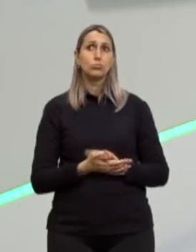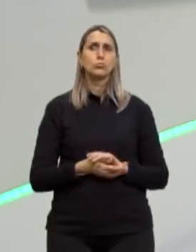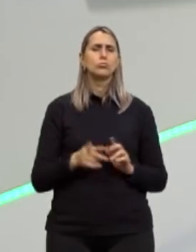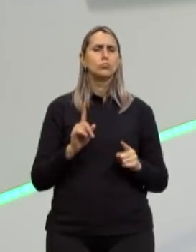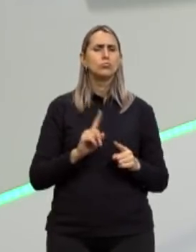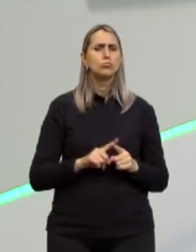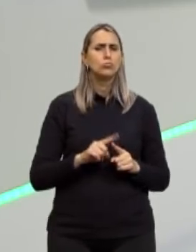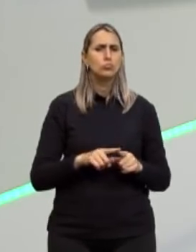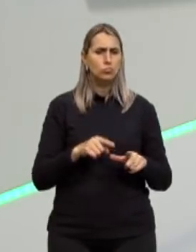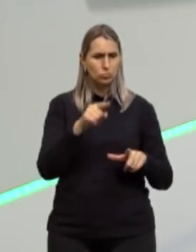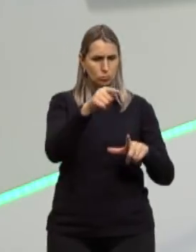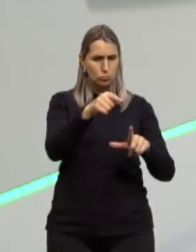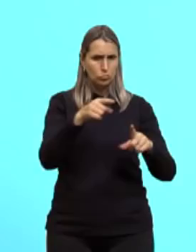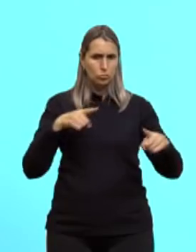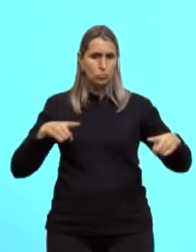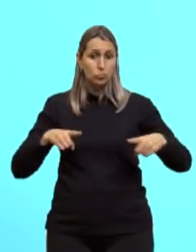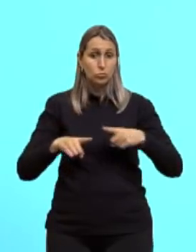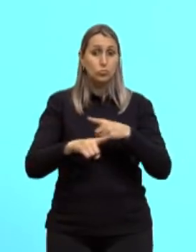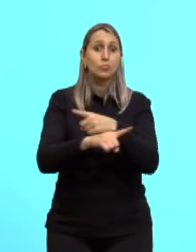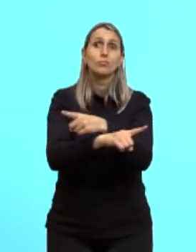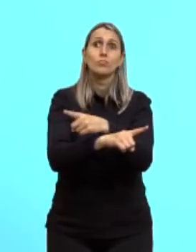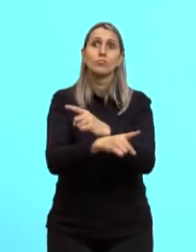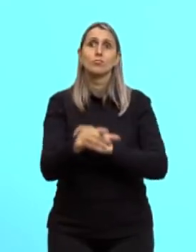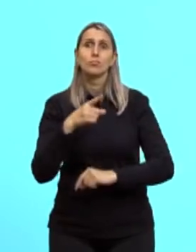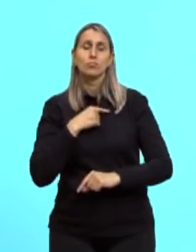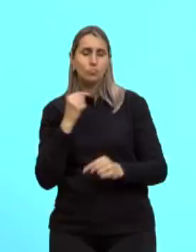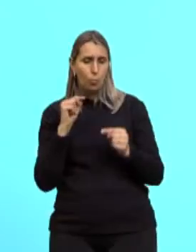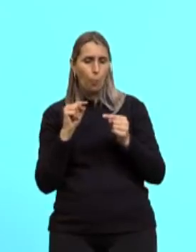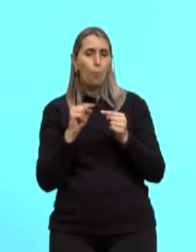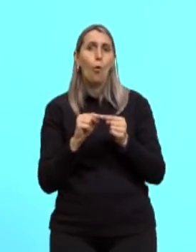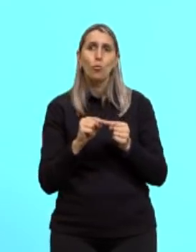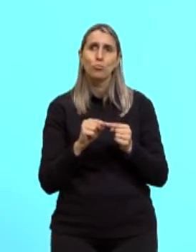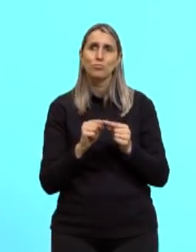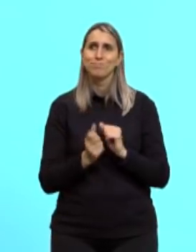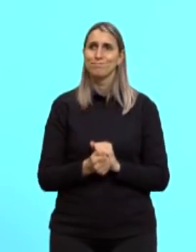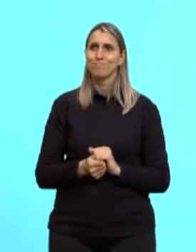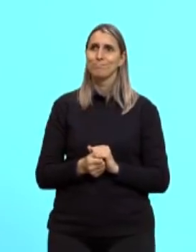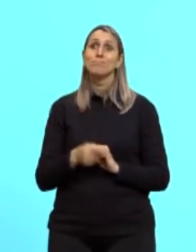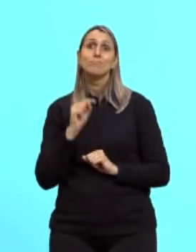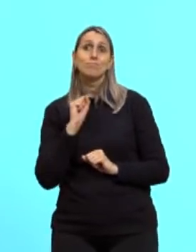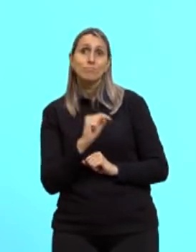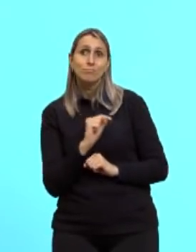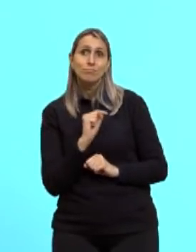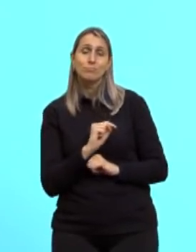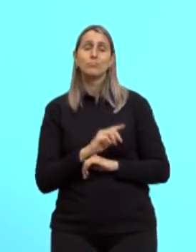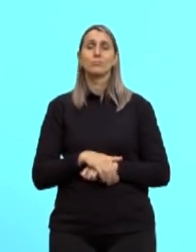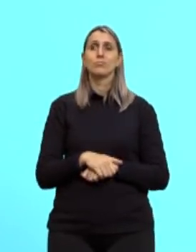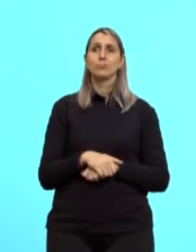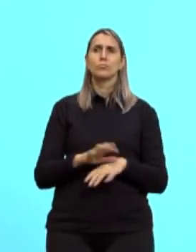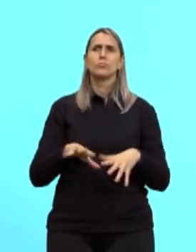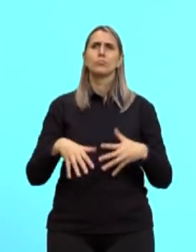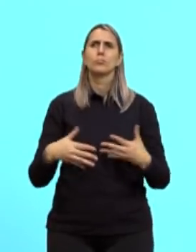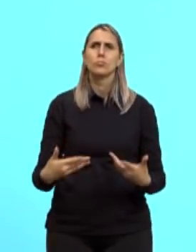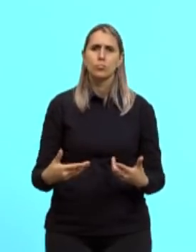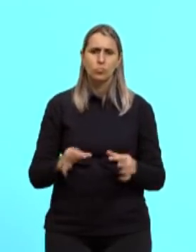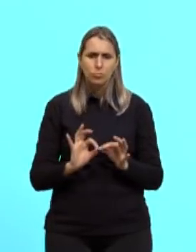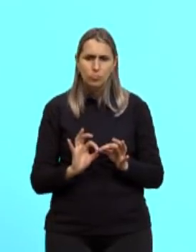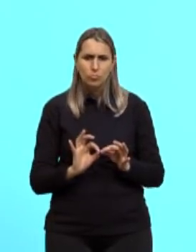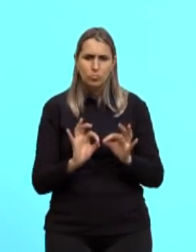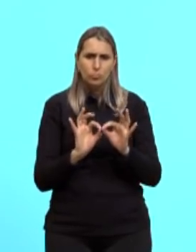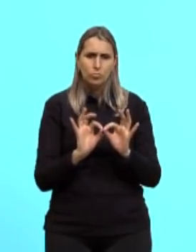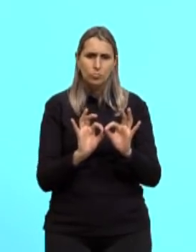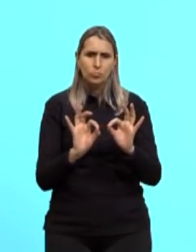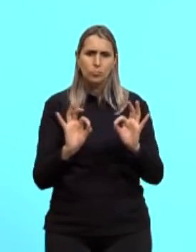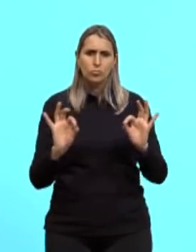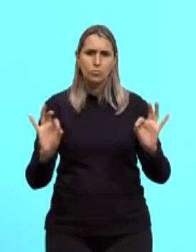porque que ela é uma reta transversal porque ela tem um ponto de encontro e aí qual a medida de